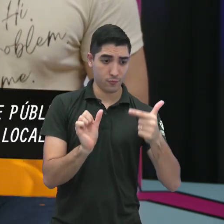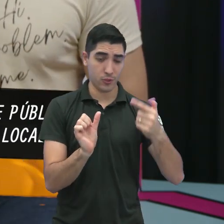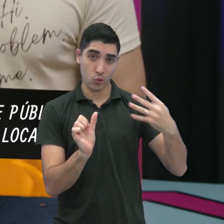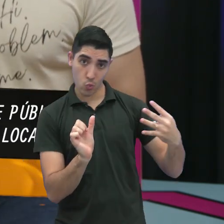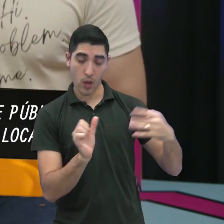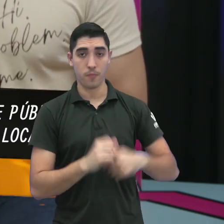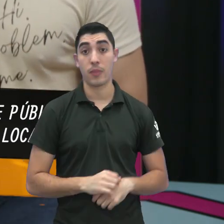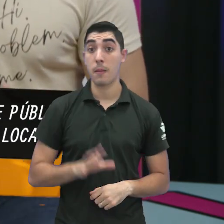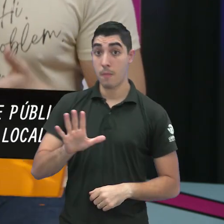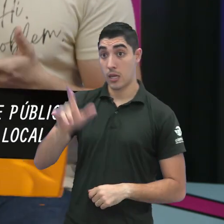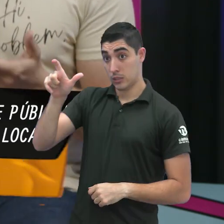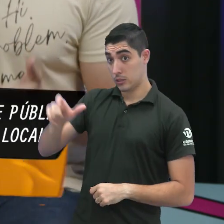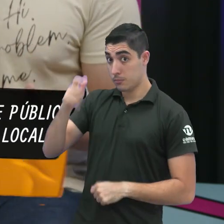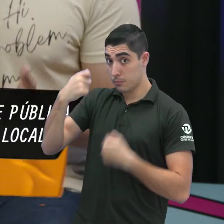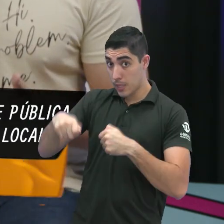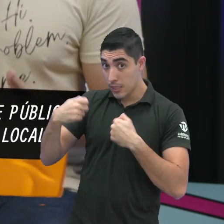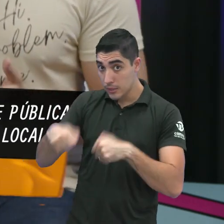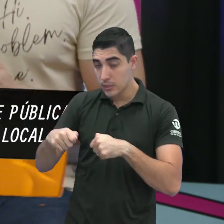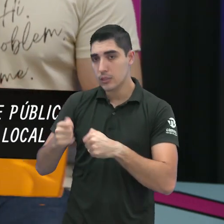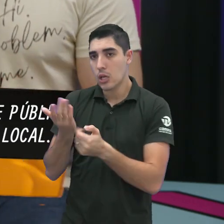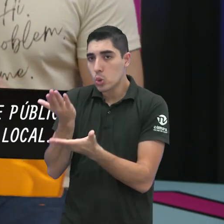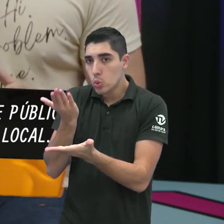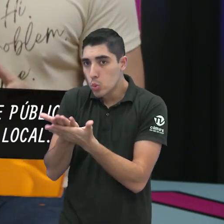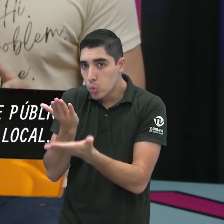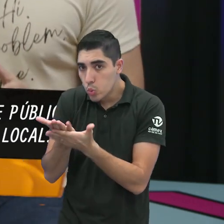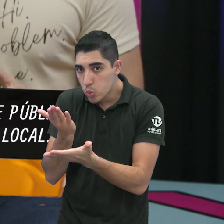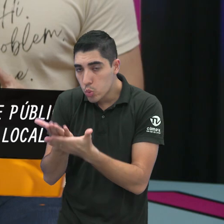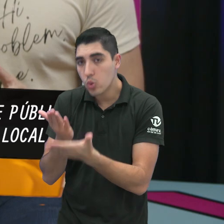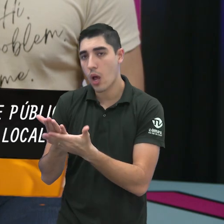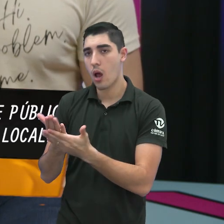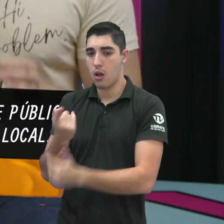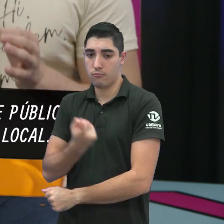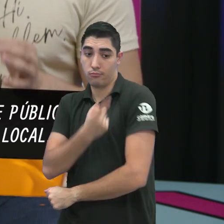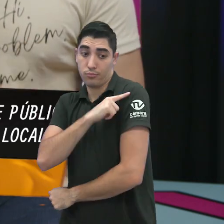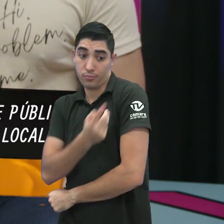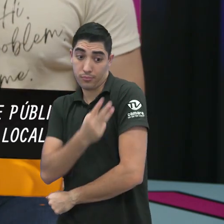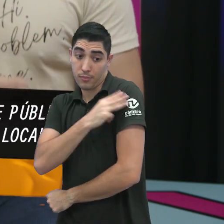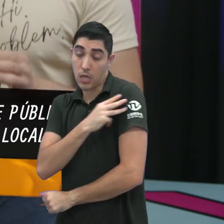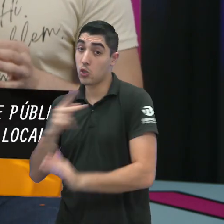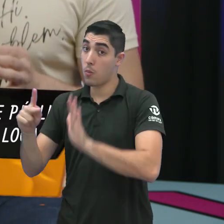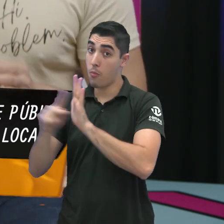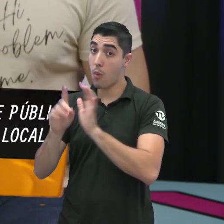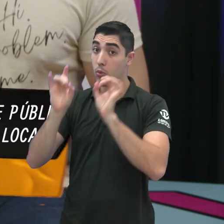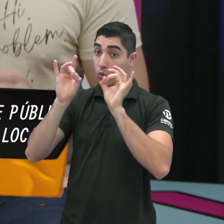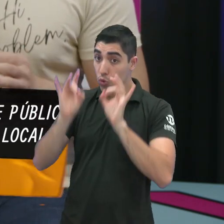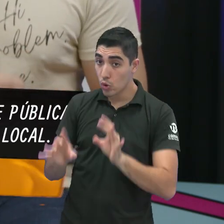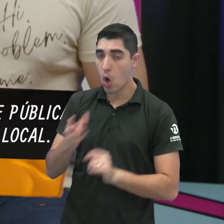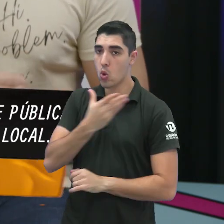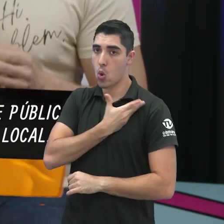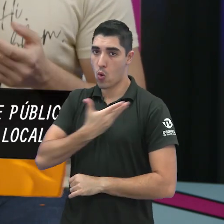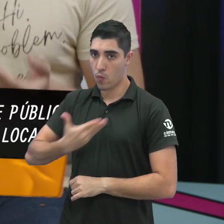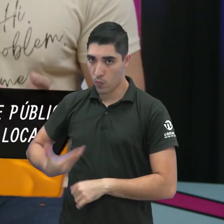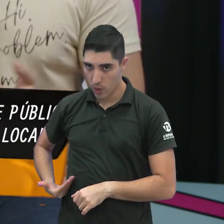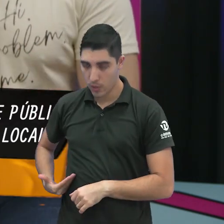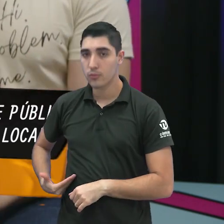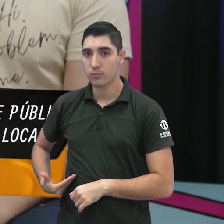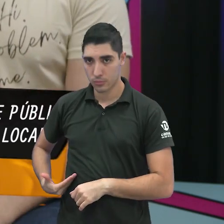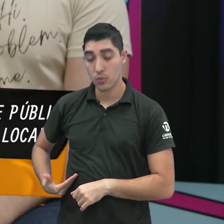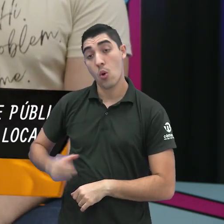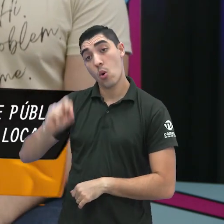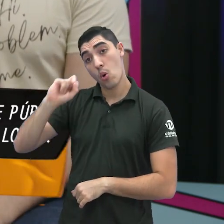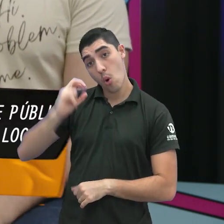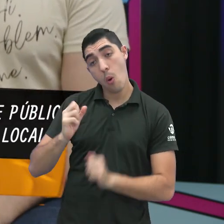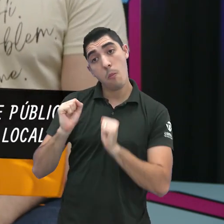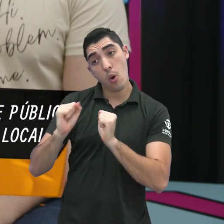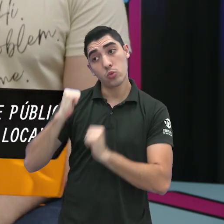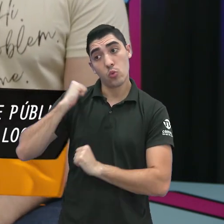isso é necessário ter cursado ou então tá cursando todo o ensino médio na rede pública municipal de ensino ou então ser